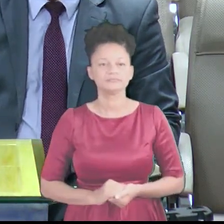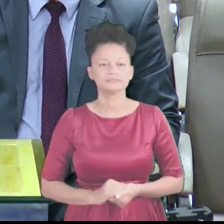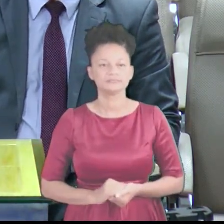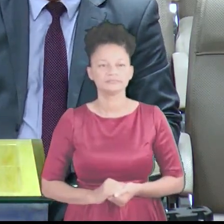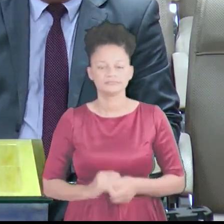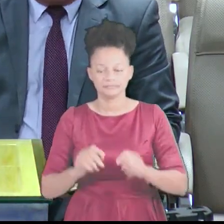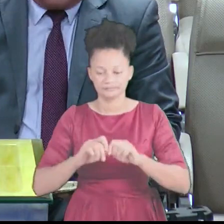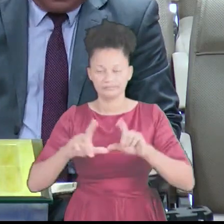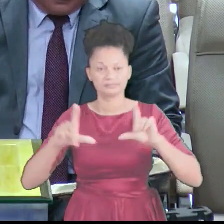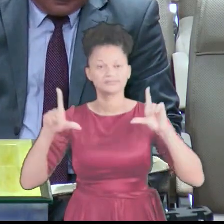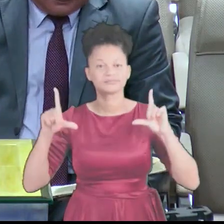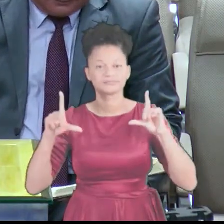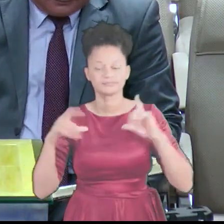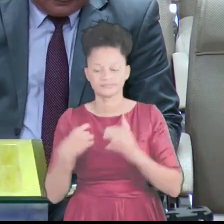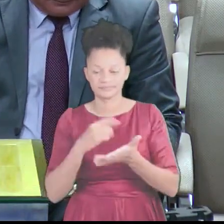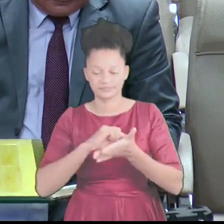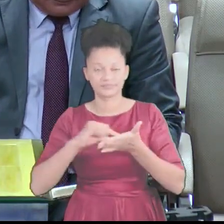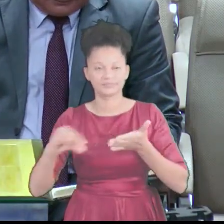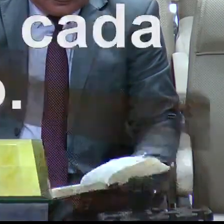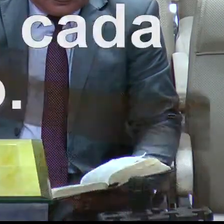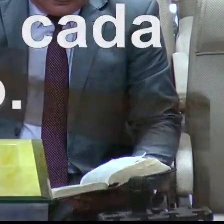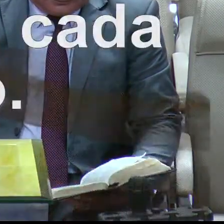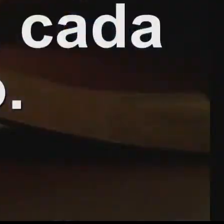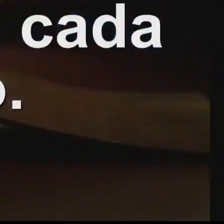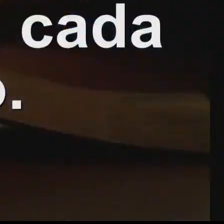Coloque em tela o versículo.